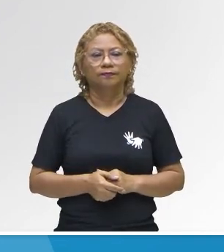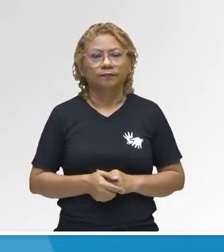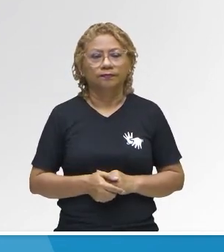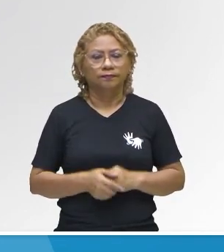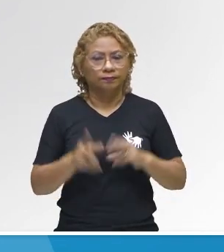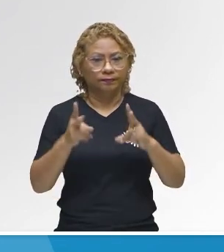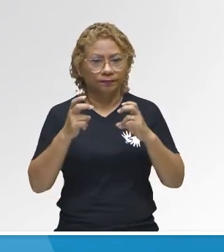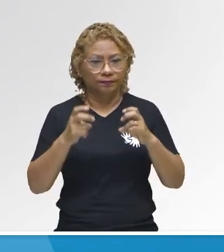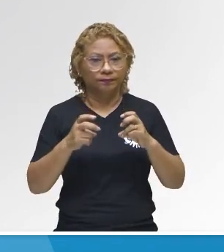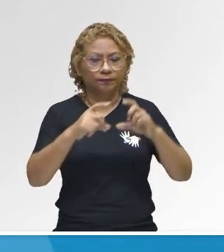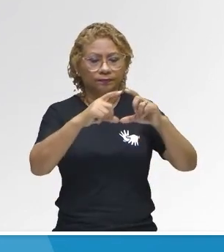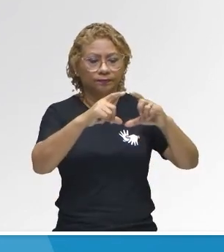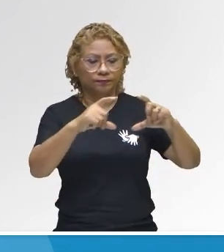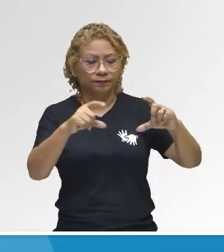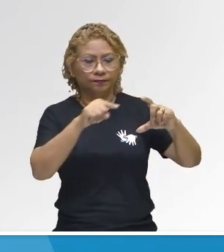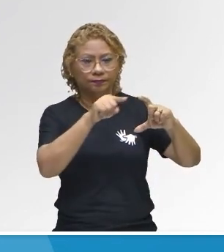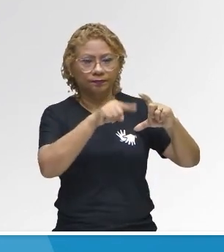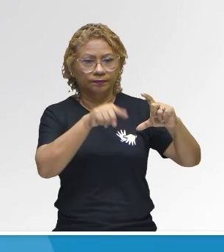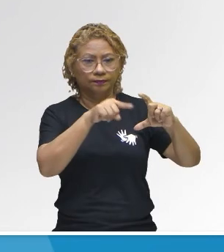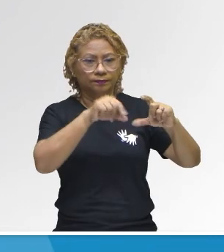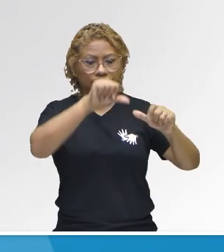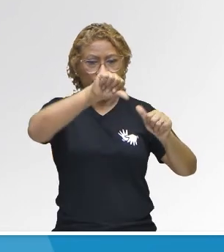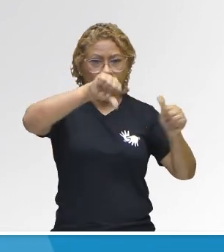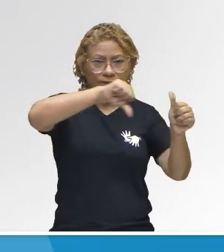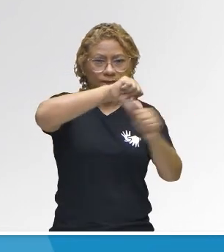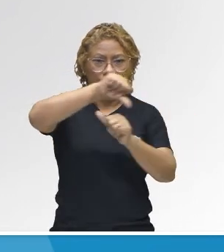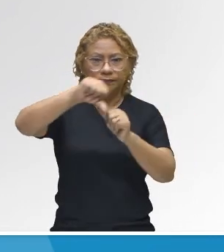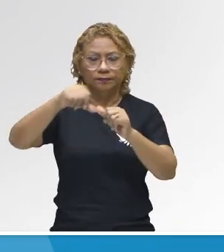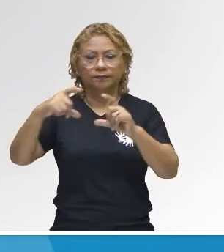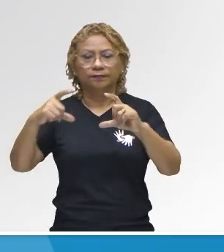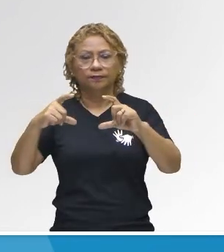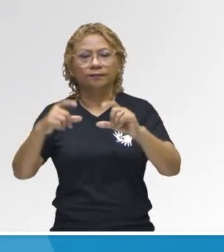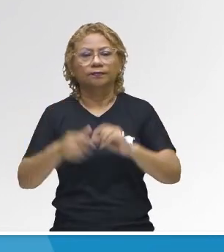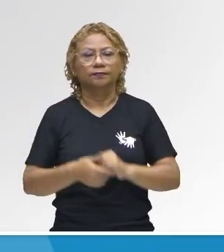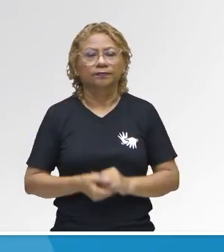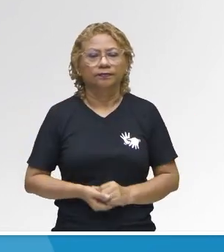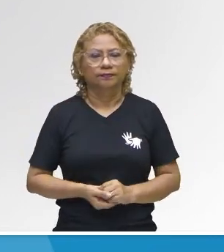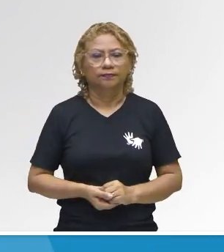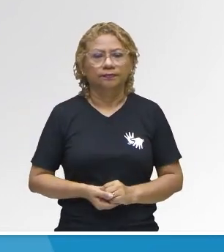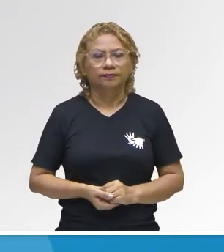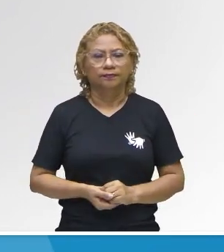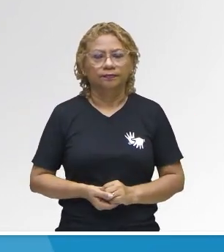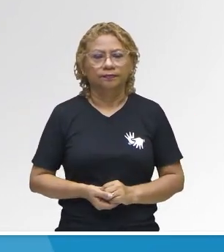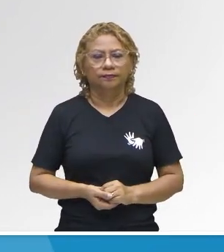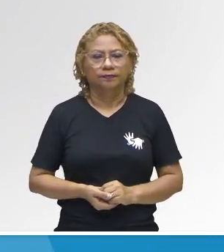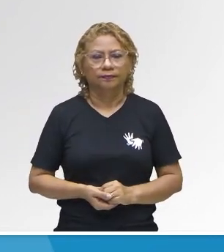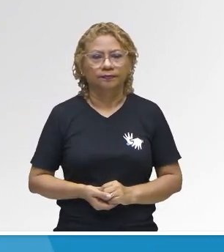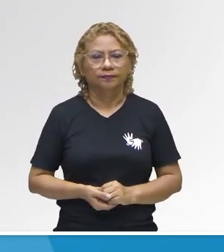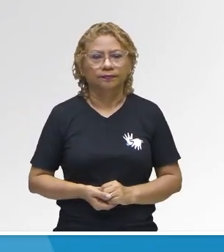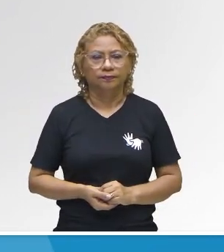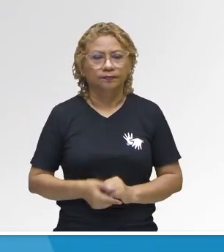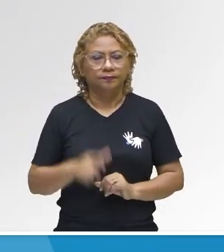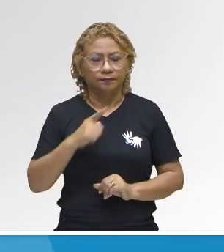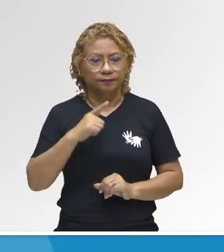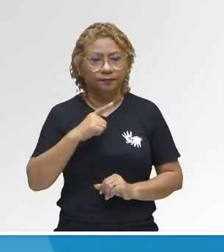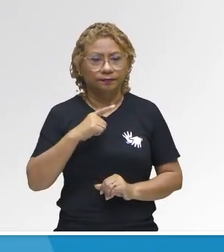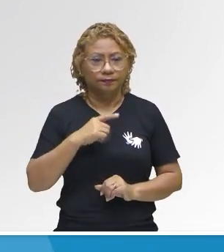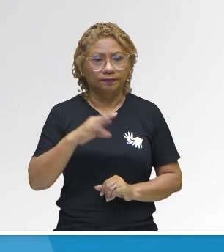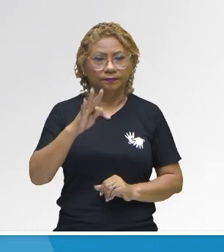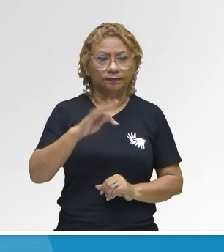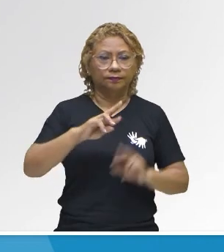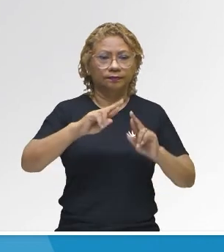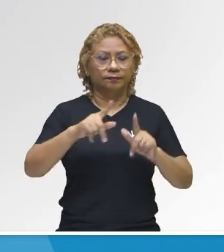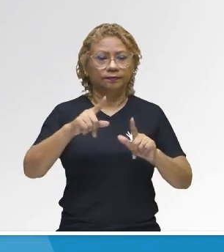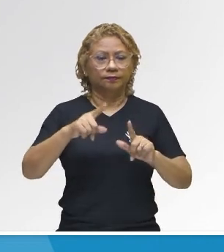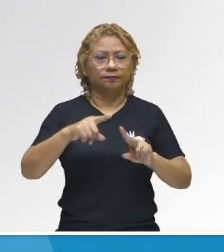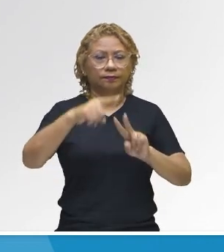condição de existência da função tangente. Então, a gente vai ter, ao invés de termos t diferente